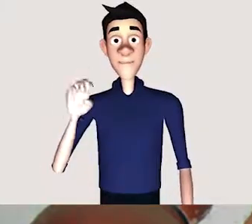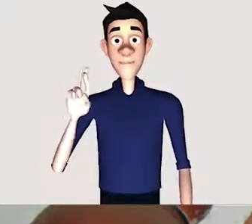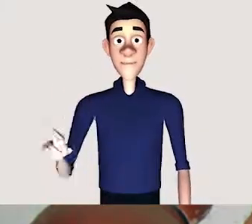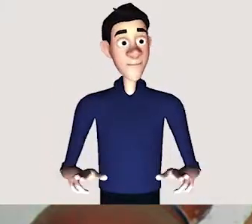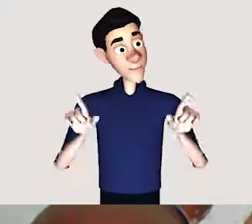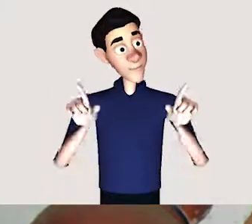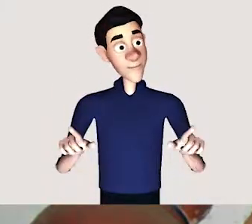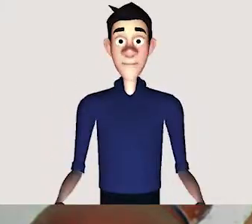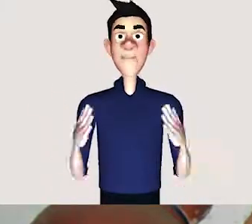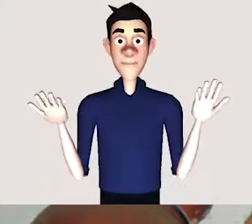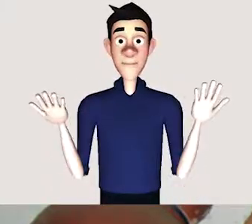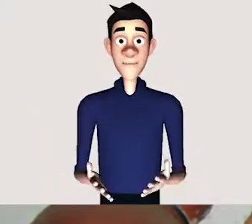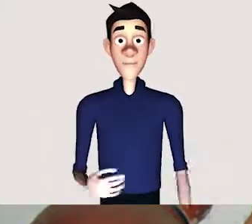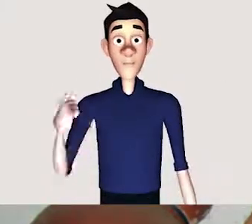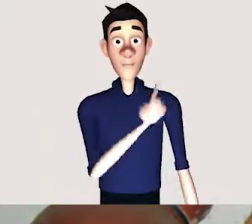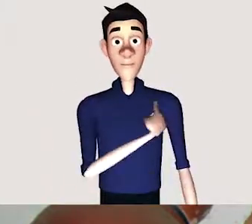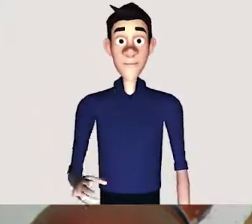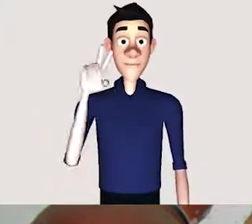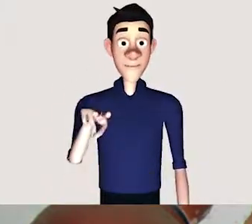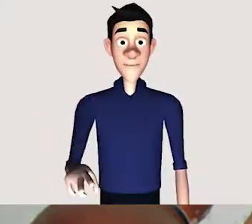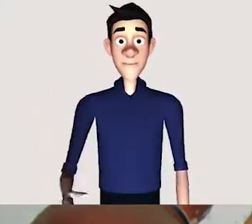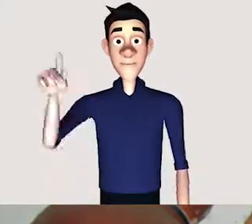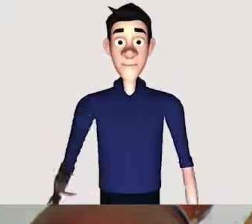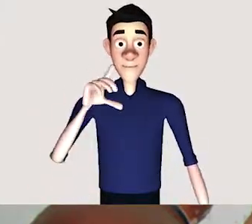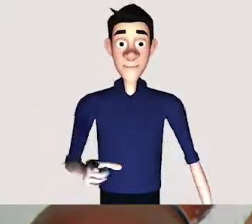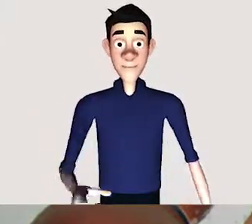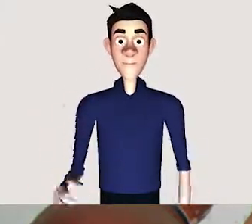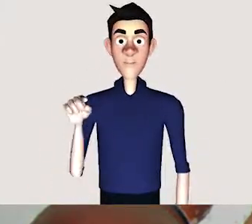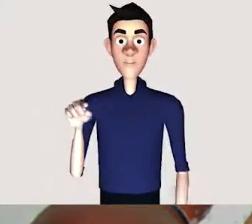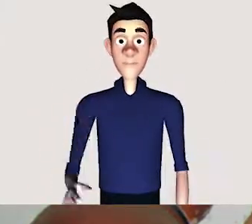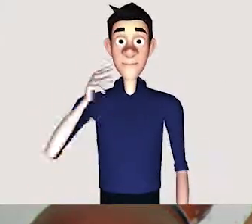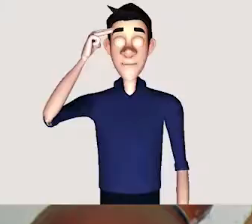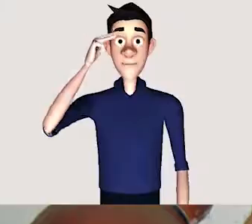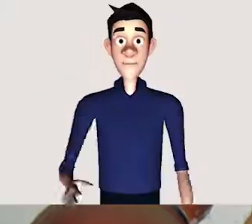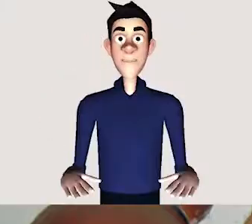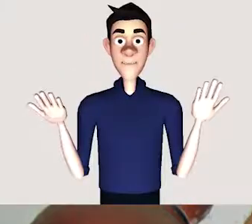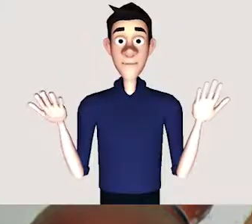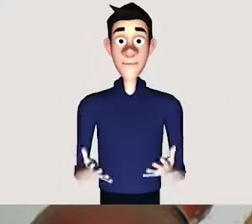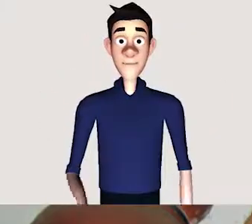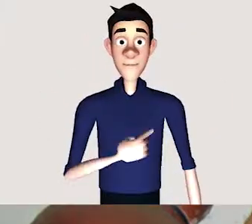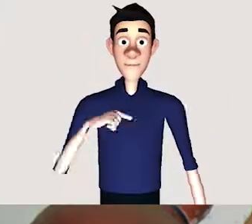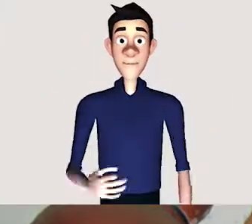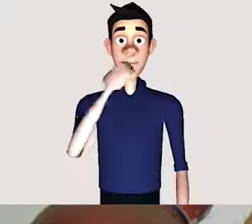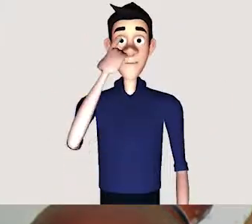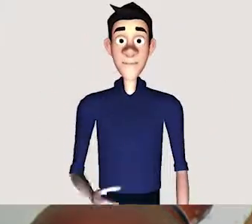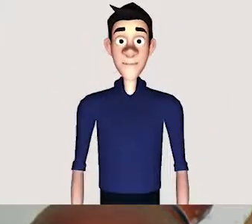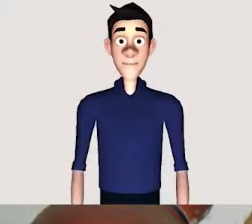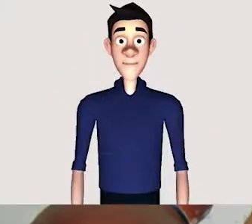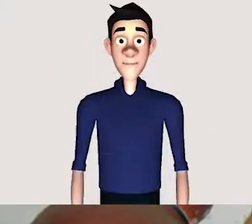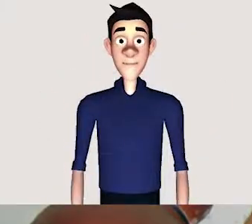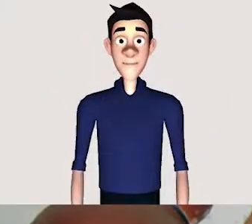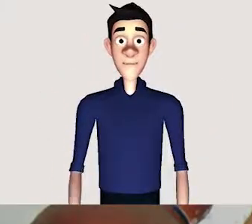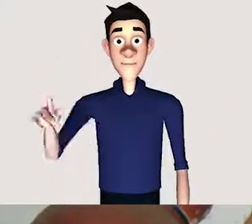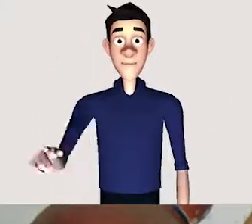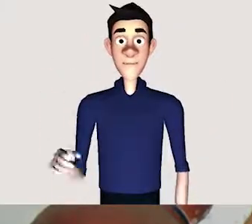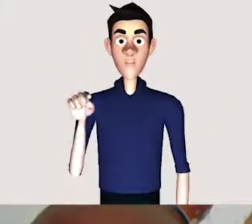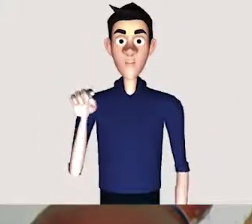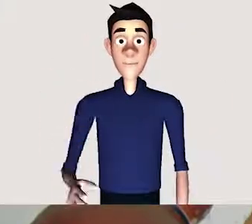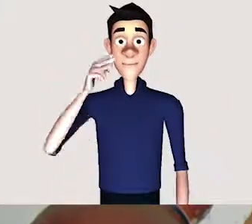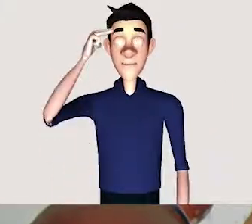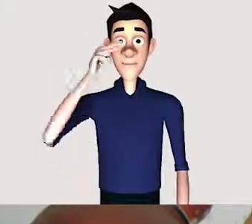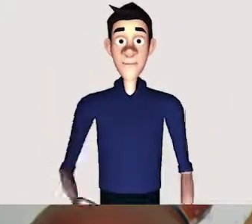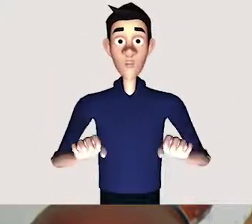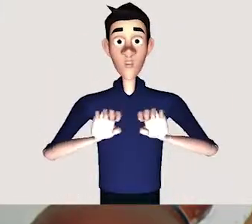chamar de museologia e uma museografia criada na primeira pessoa, do plural e do